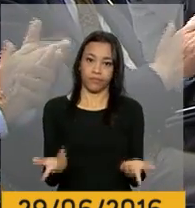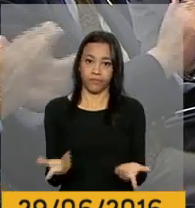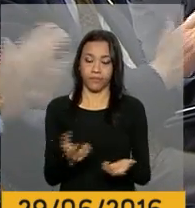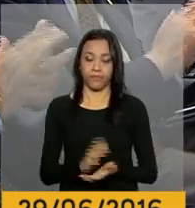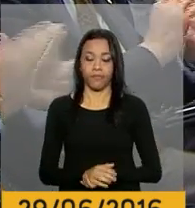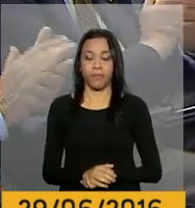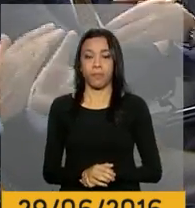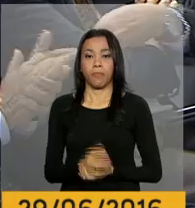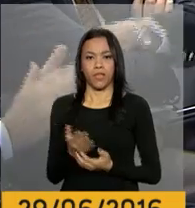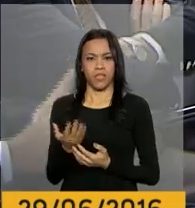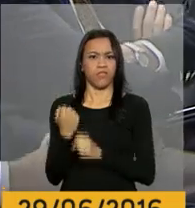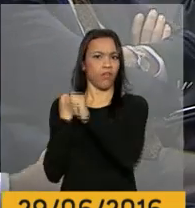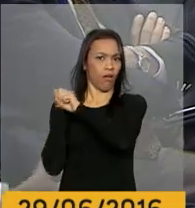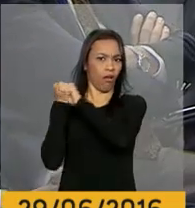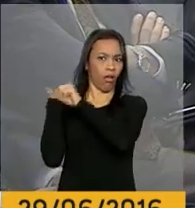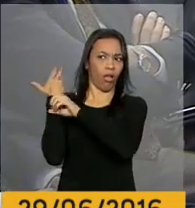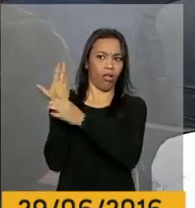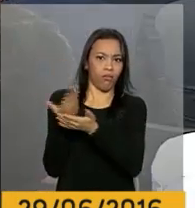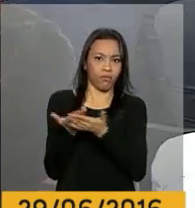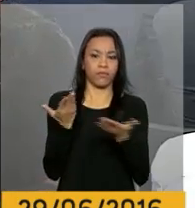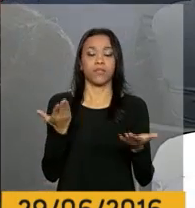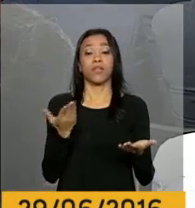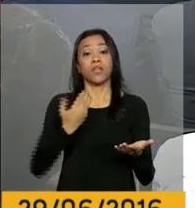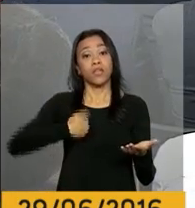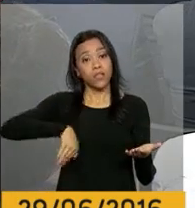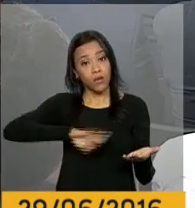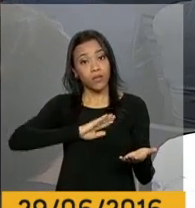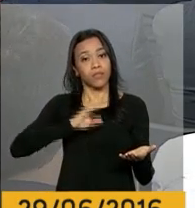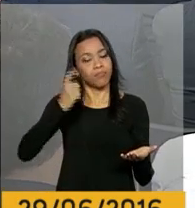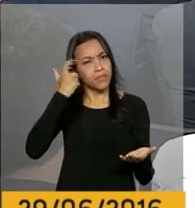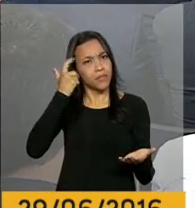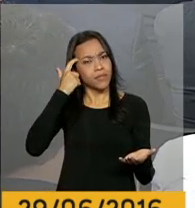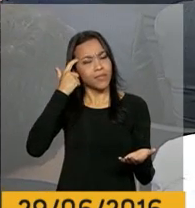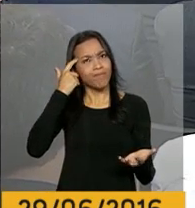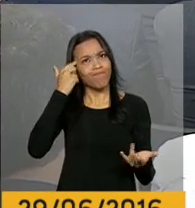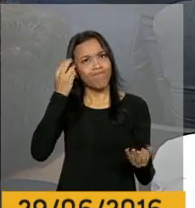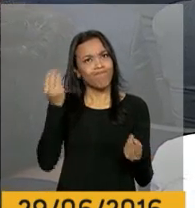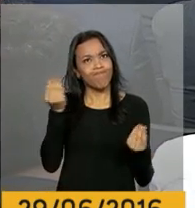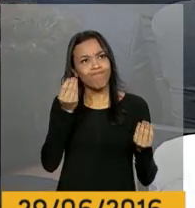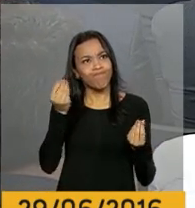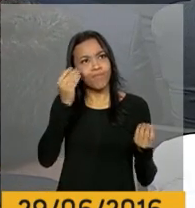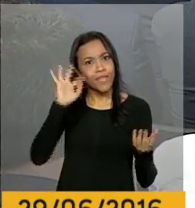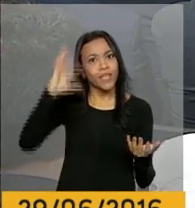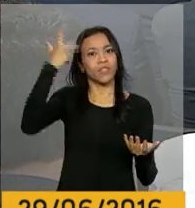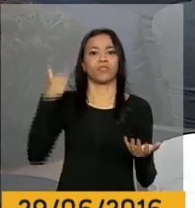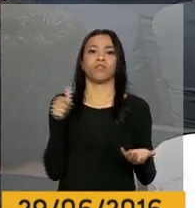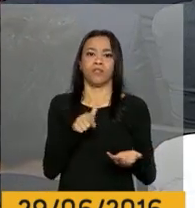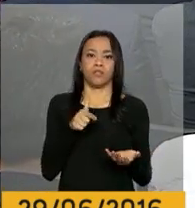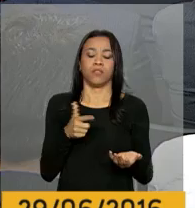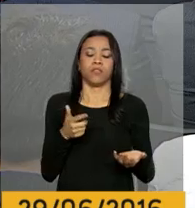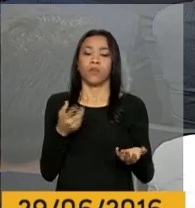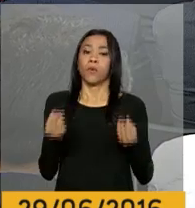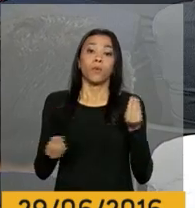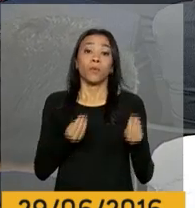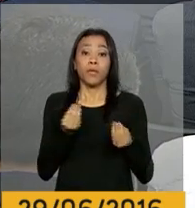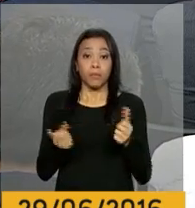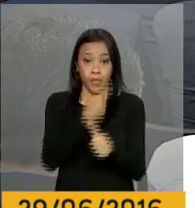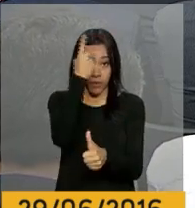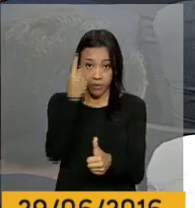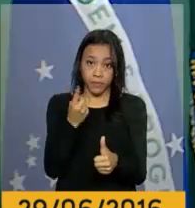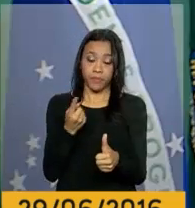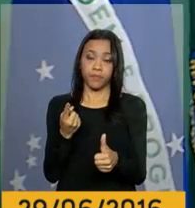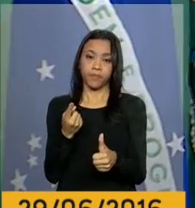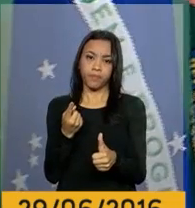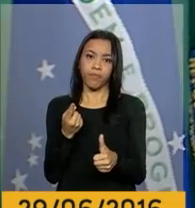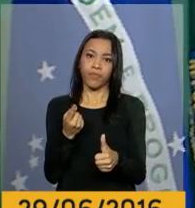E solucionamos, pensamos nós, de uma maneira muito adequada, né? Em primeiro lugar, dando, por assim dizer, entre